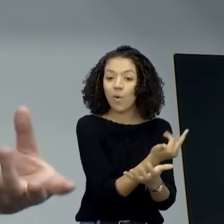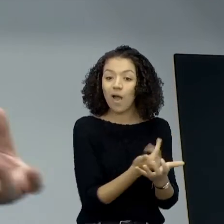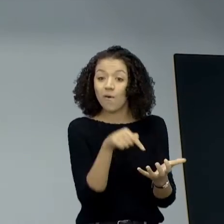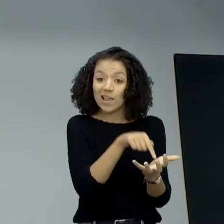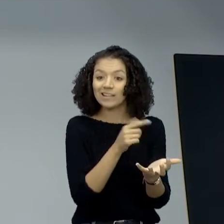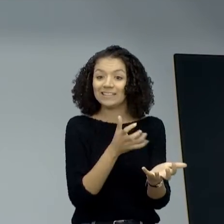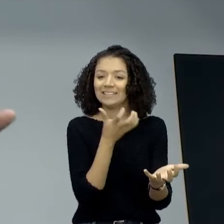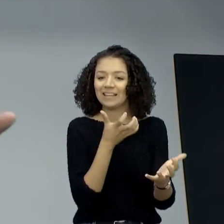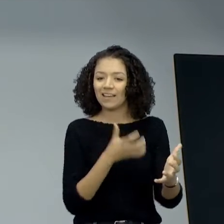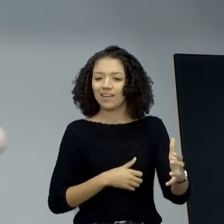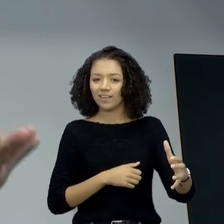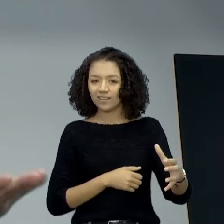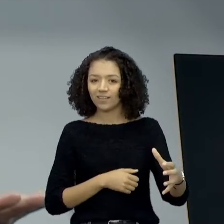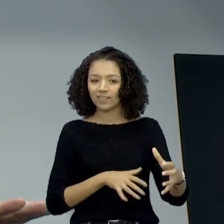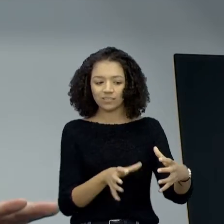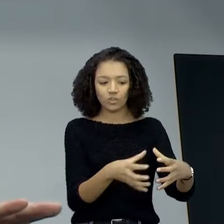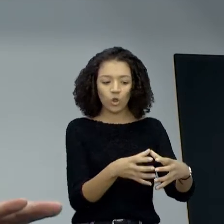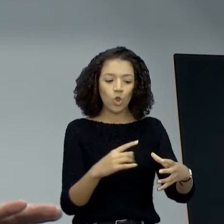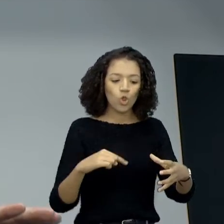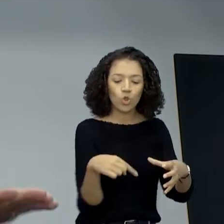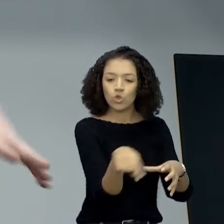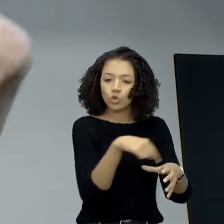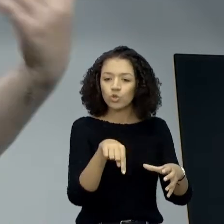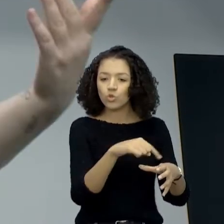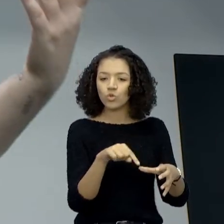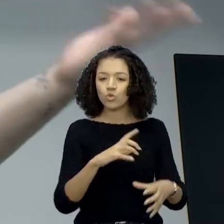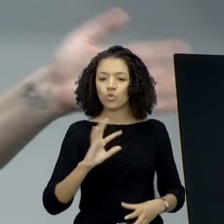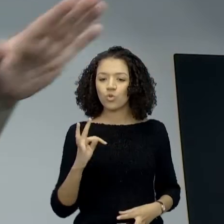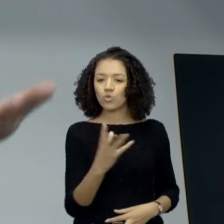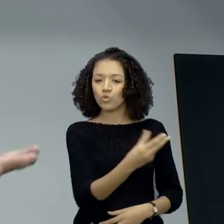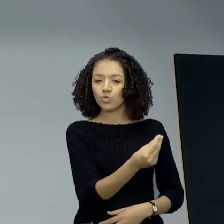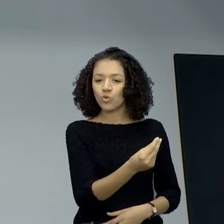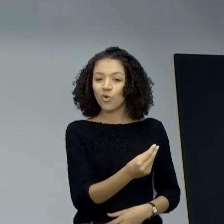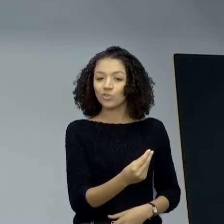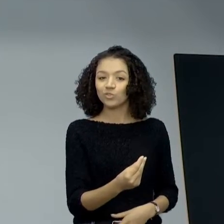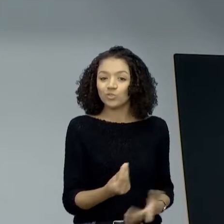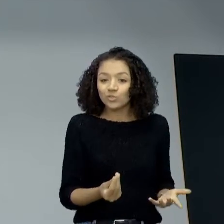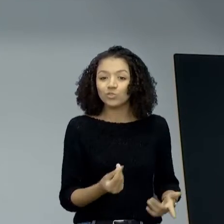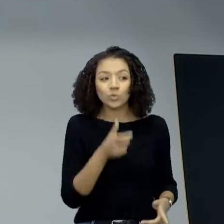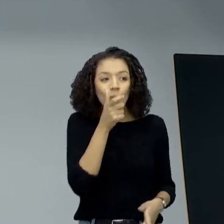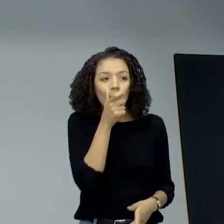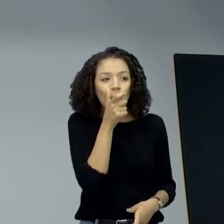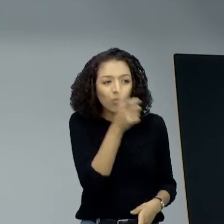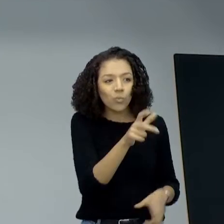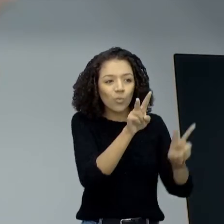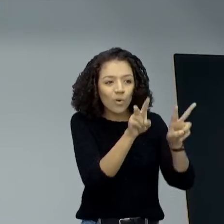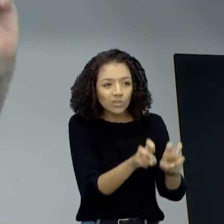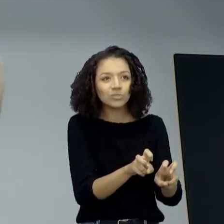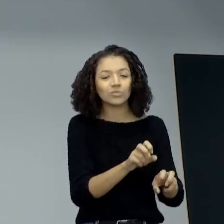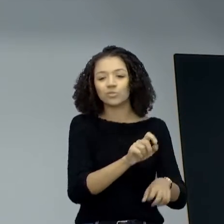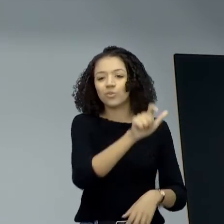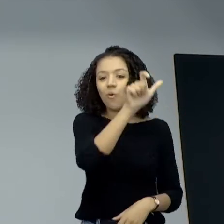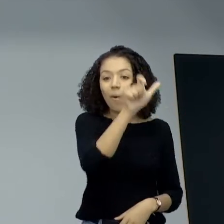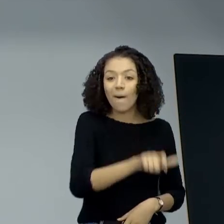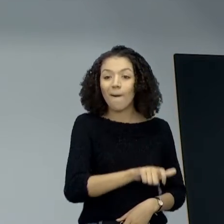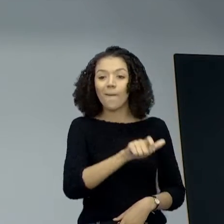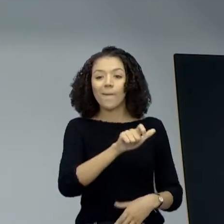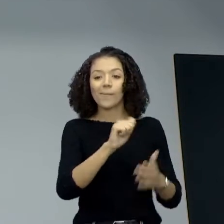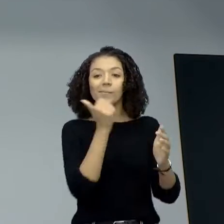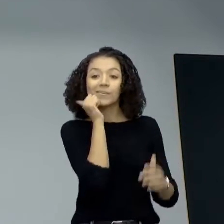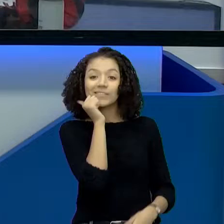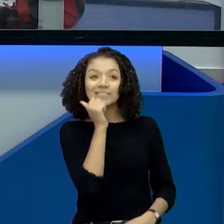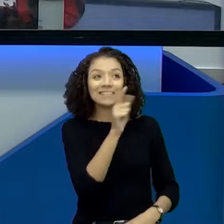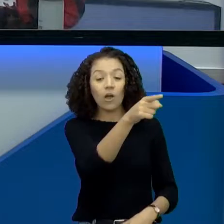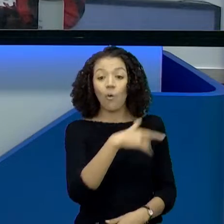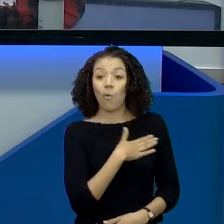estudantes que estavam juntos num grupo tinham todos uma afinidade em comum, que era um gosto especial por um determinado cientista. Essa foi uma coisa diferente que a